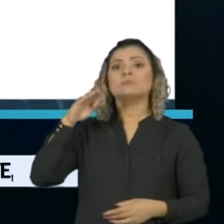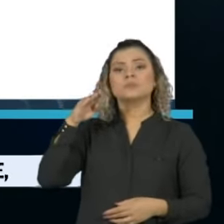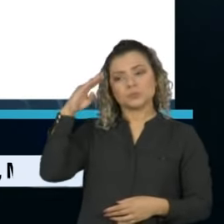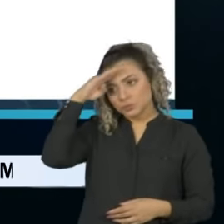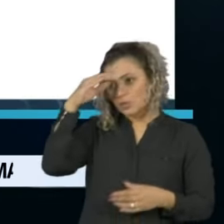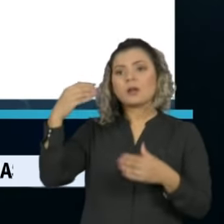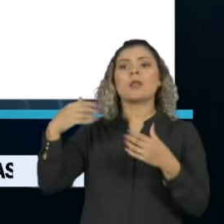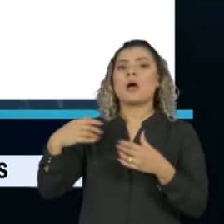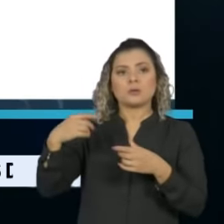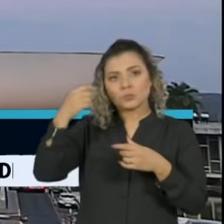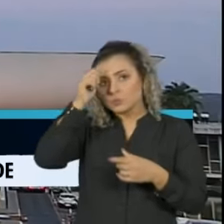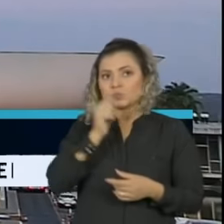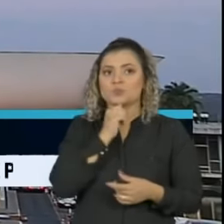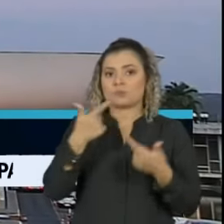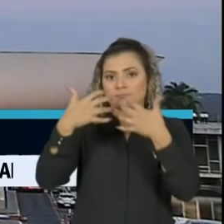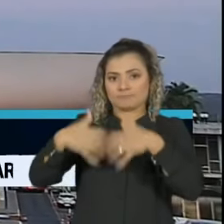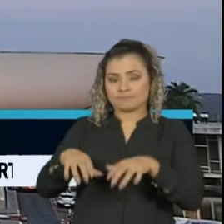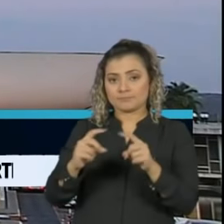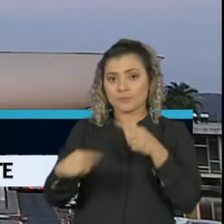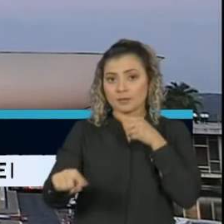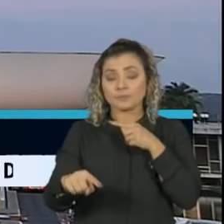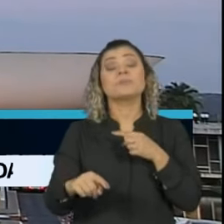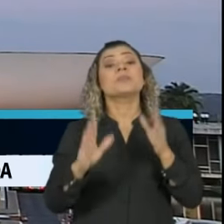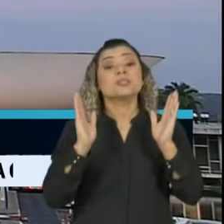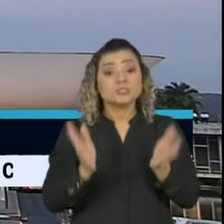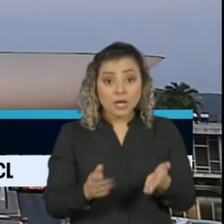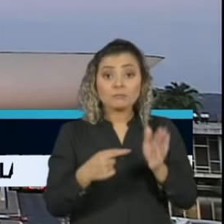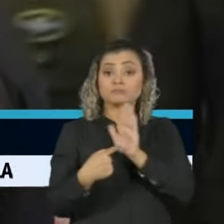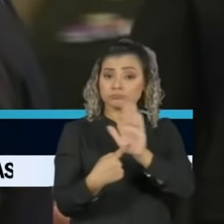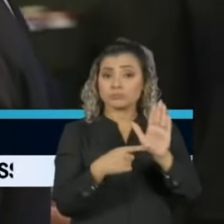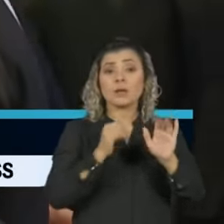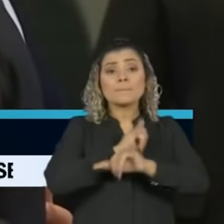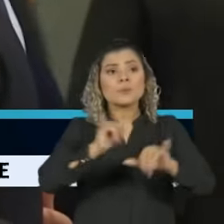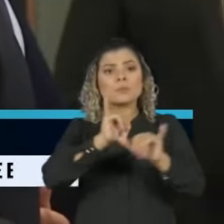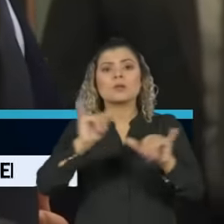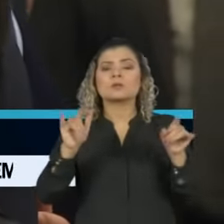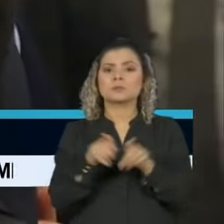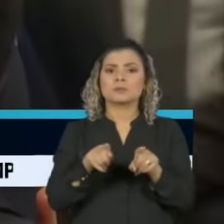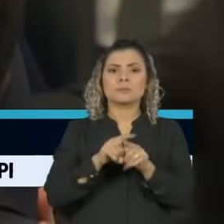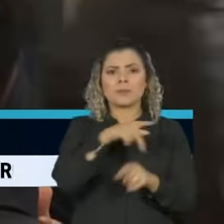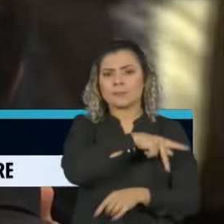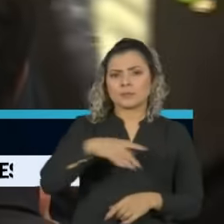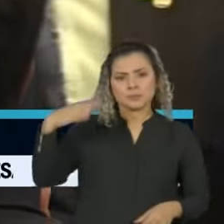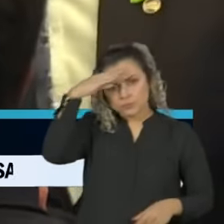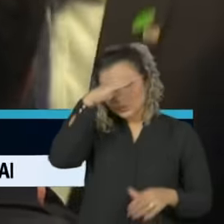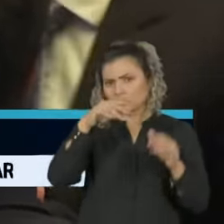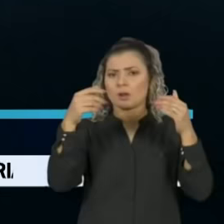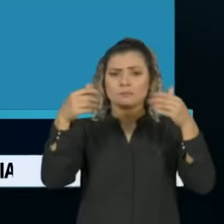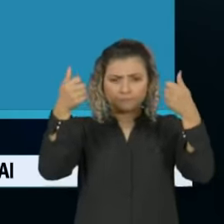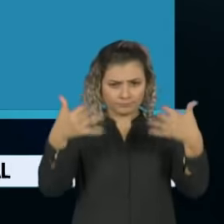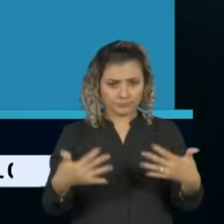84 vezes. Parlamentares do Congresso também fizeram publicações sobre o presidente Bolsonaro. 22